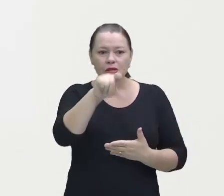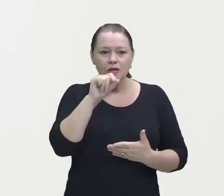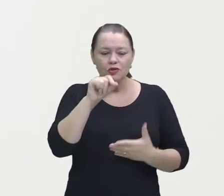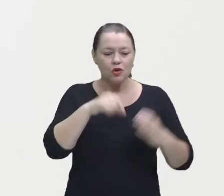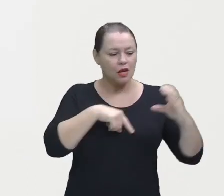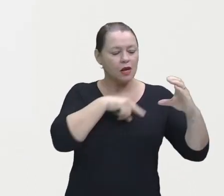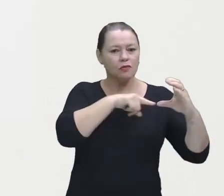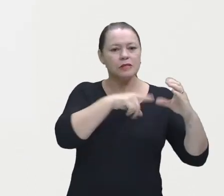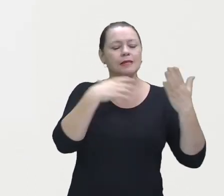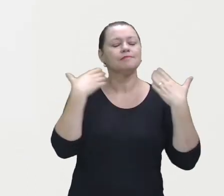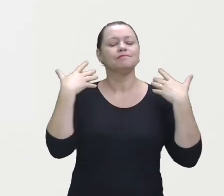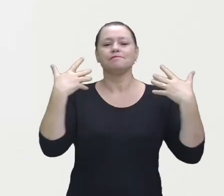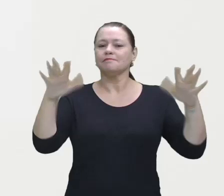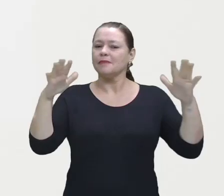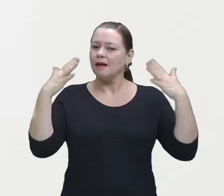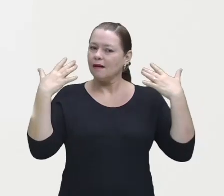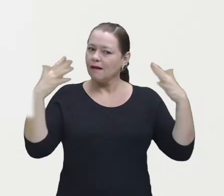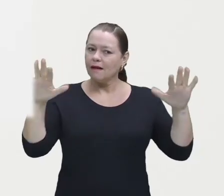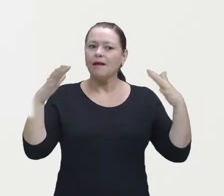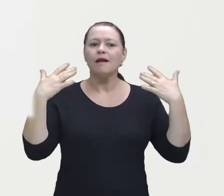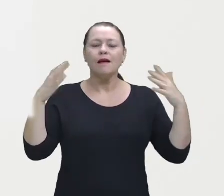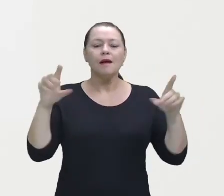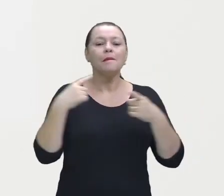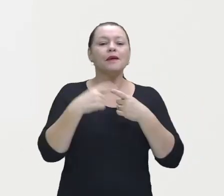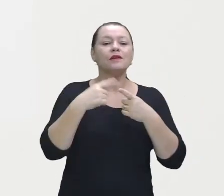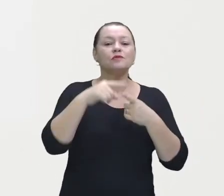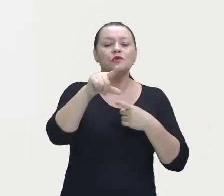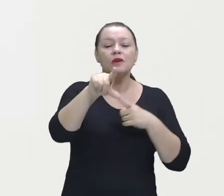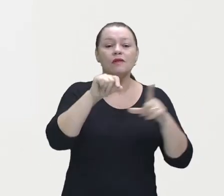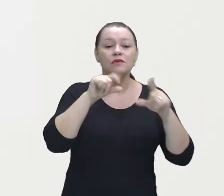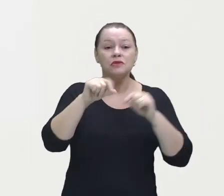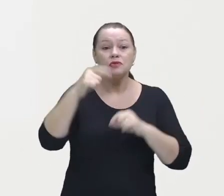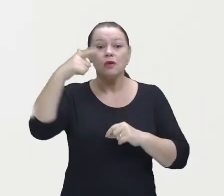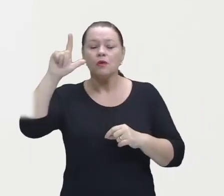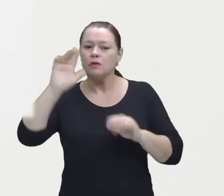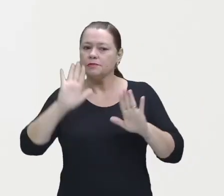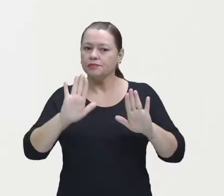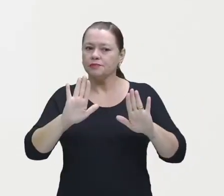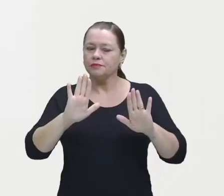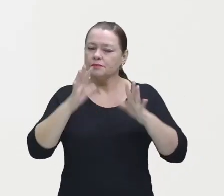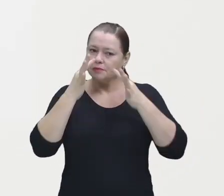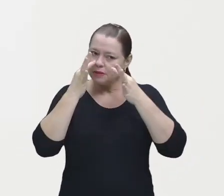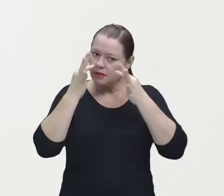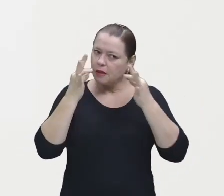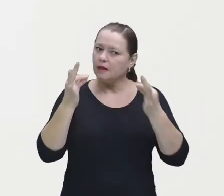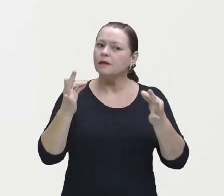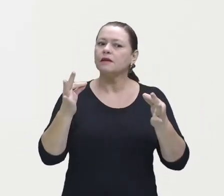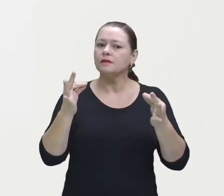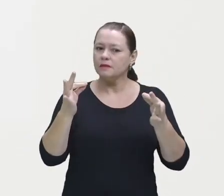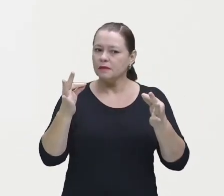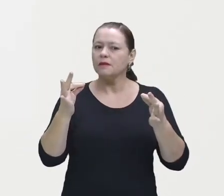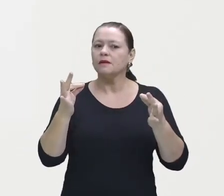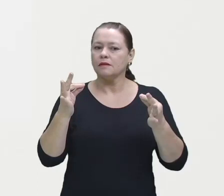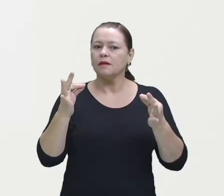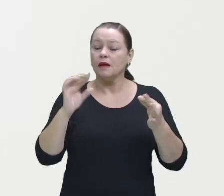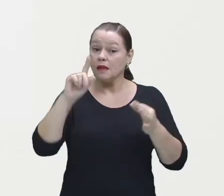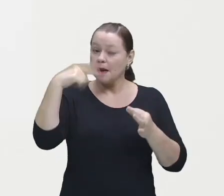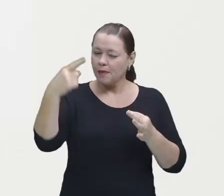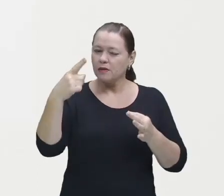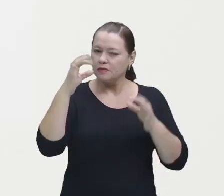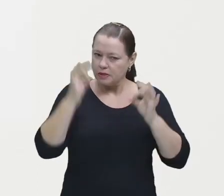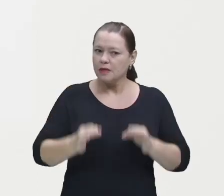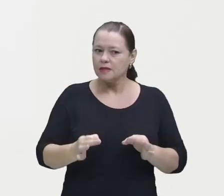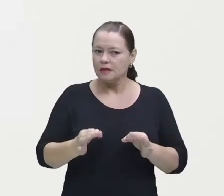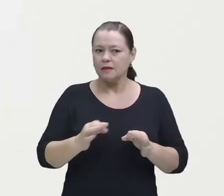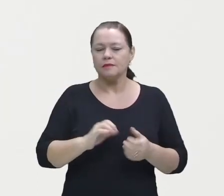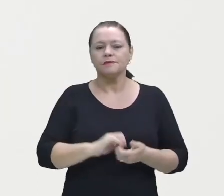C, parabéns! Se você marcou outra letra, vamos prestar mais atenção, que eu sei que você acerta. Vamos para a